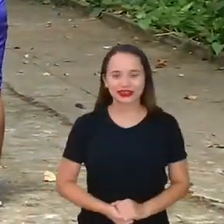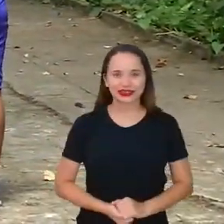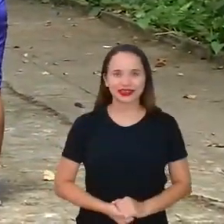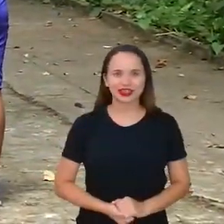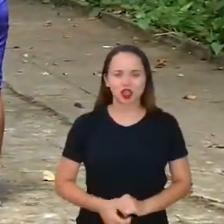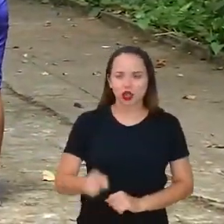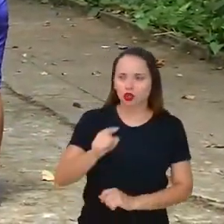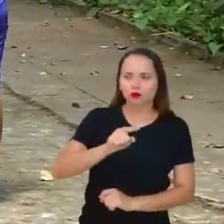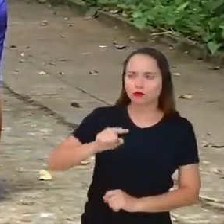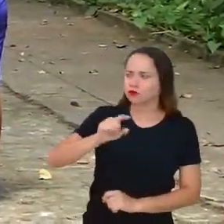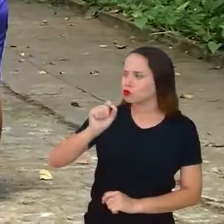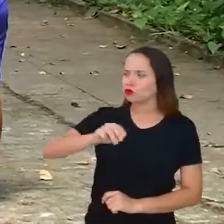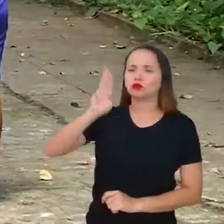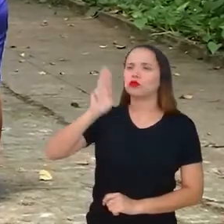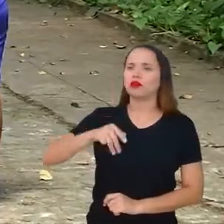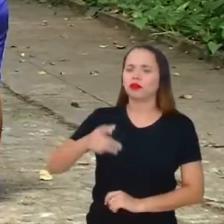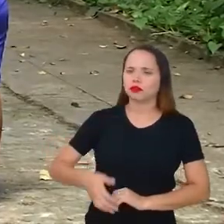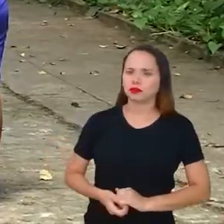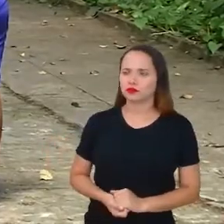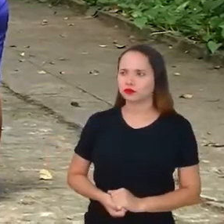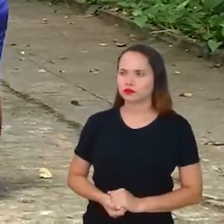quem são vocês